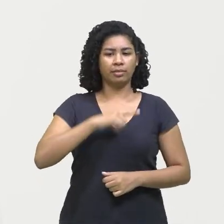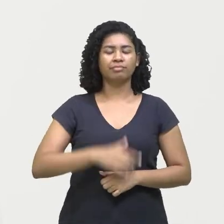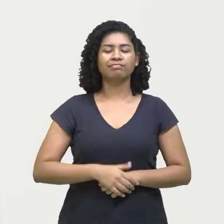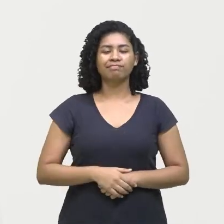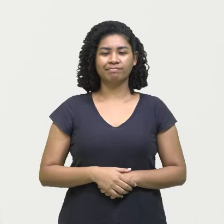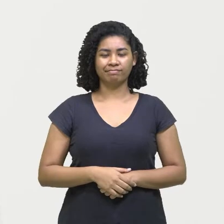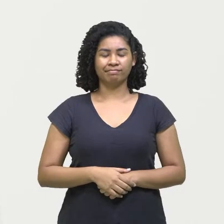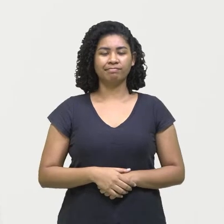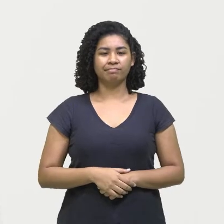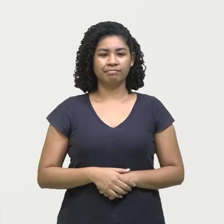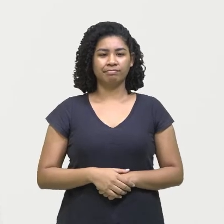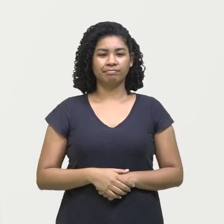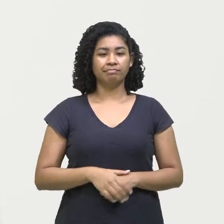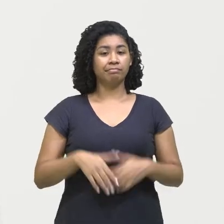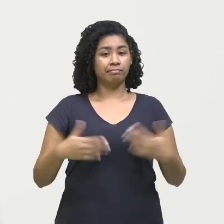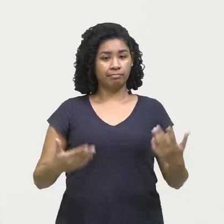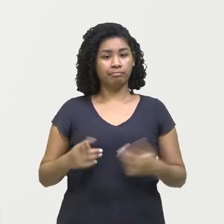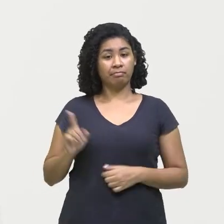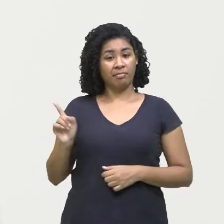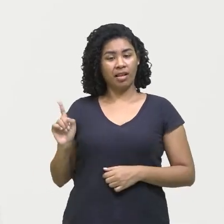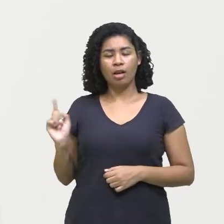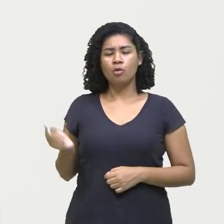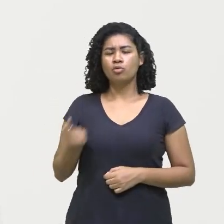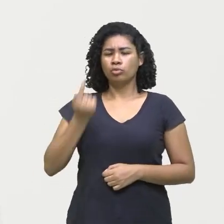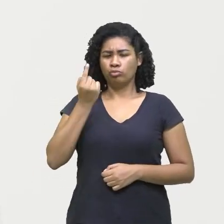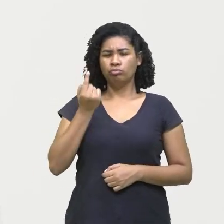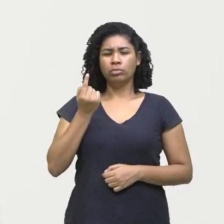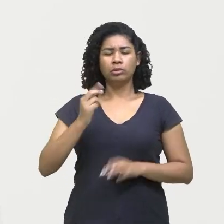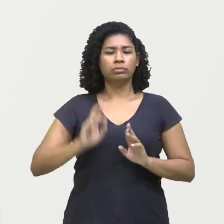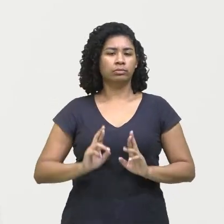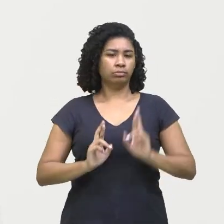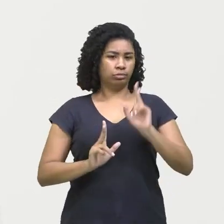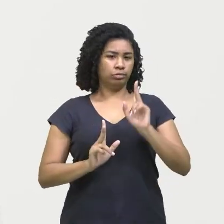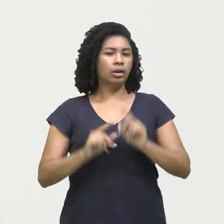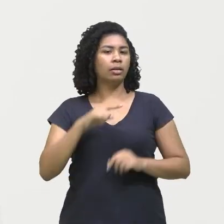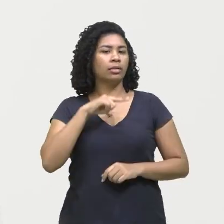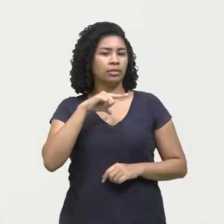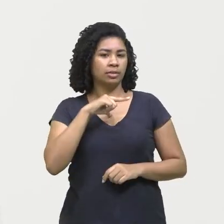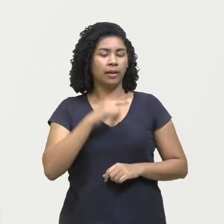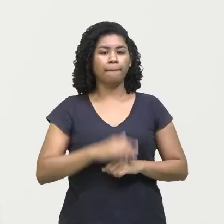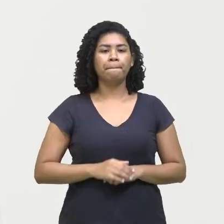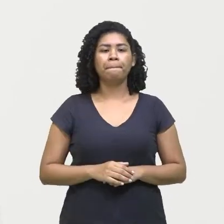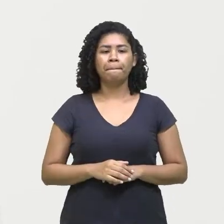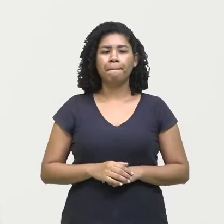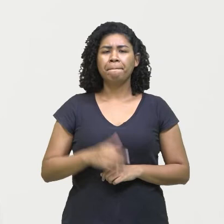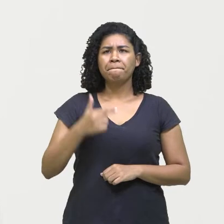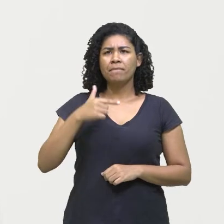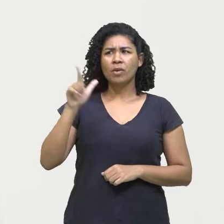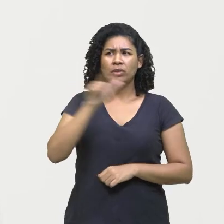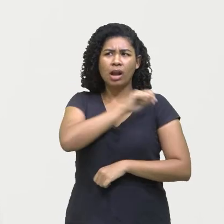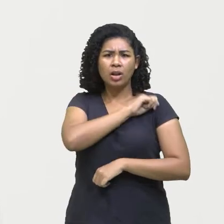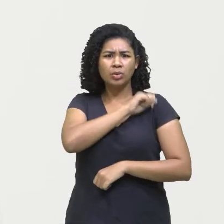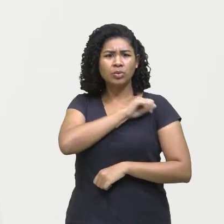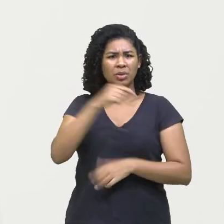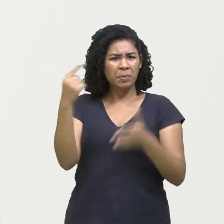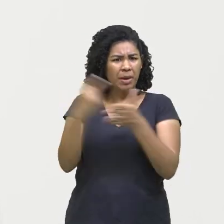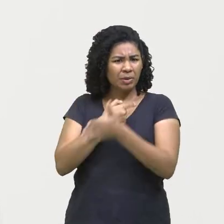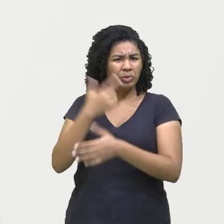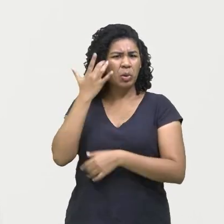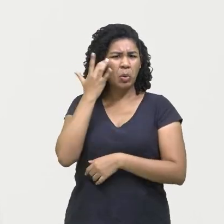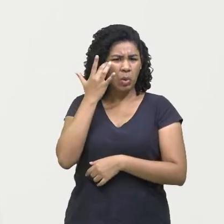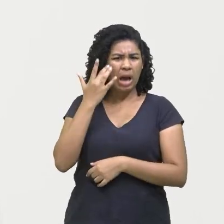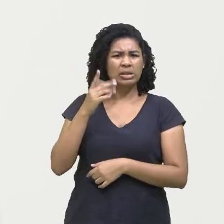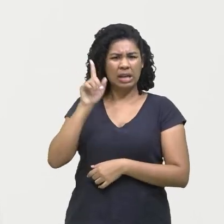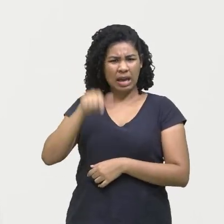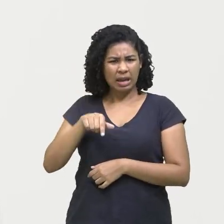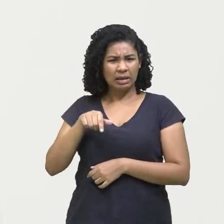Então, essa é uma das diferenças entre o inglês britânico e o americano. Acho que teve uma aluna também que perguntou, não é? Na hora da DLI sobre